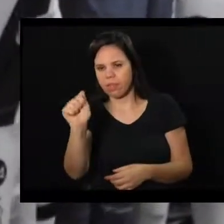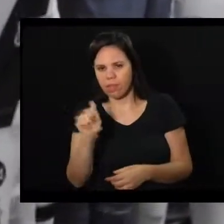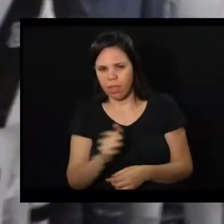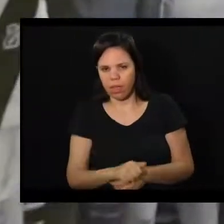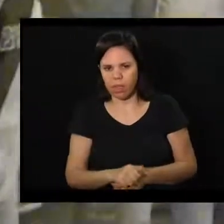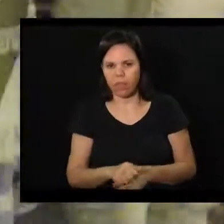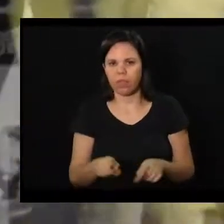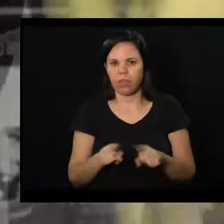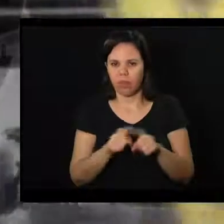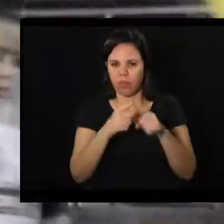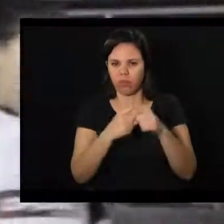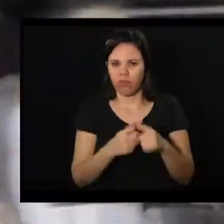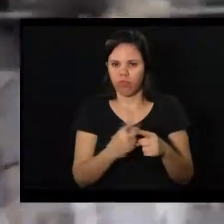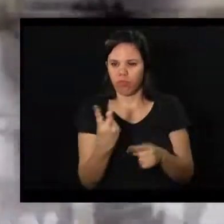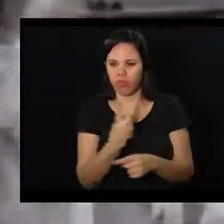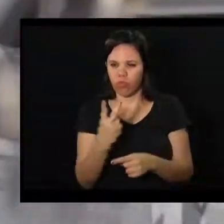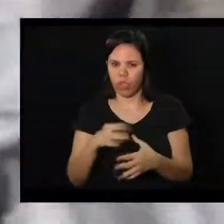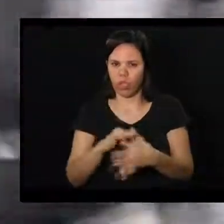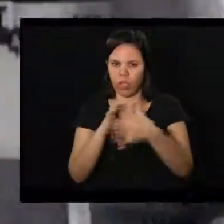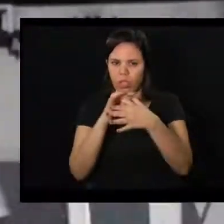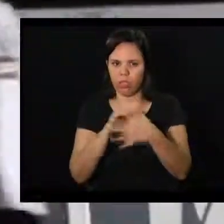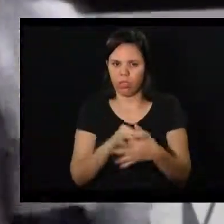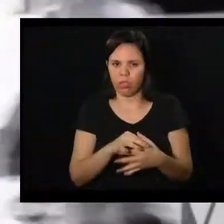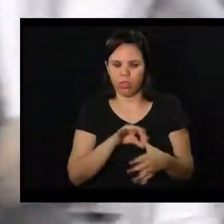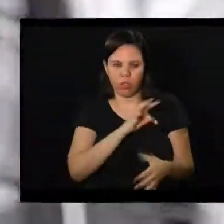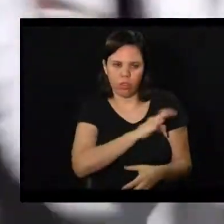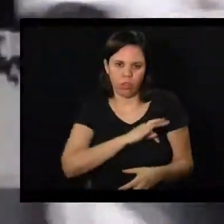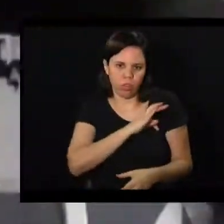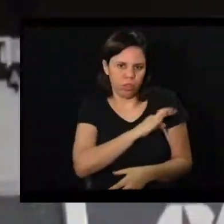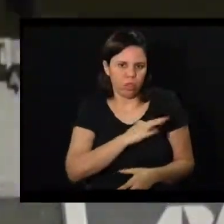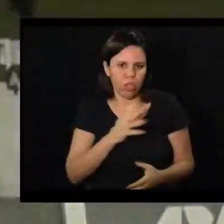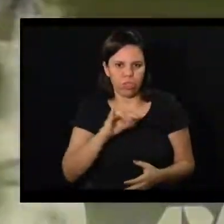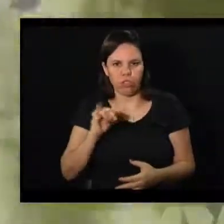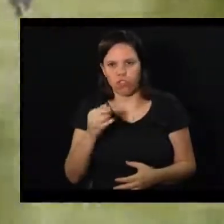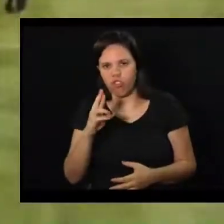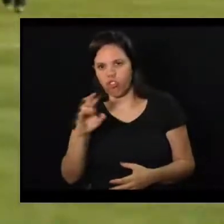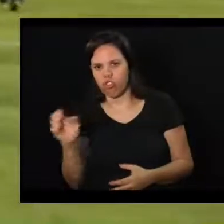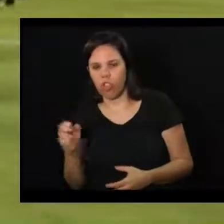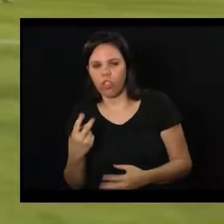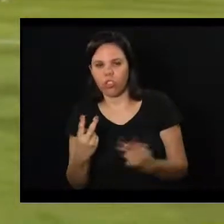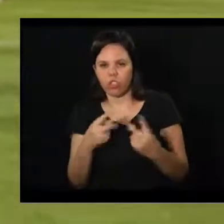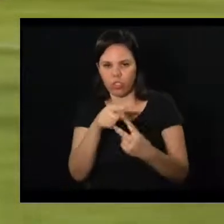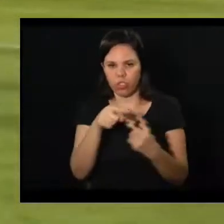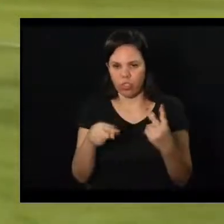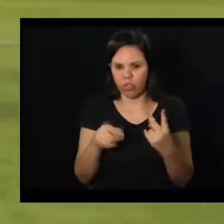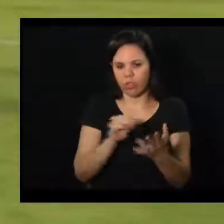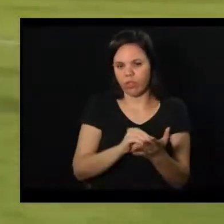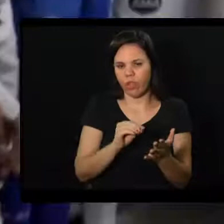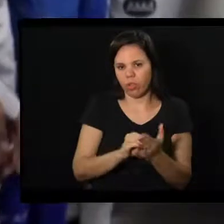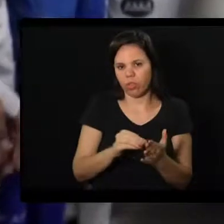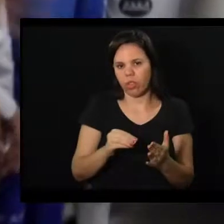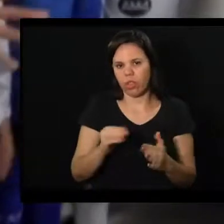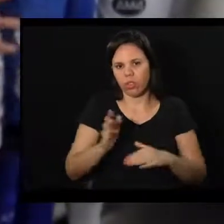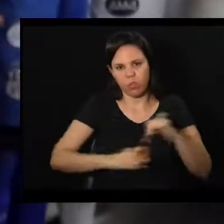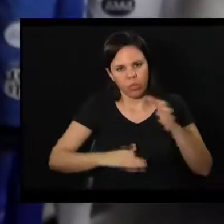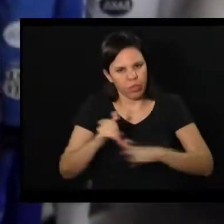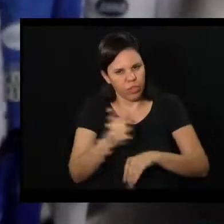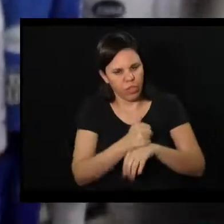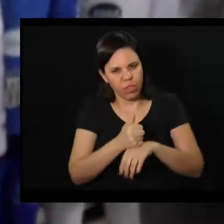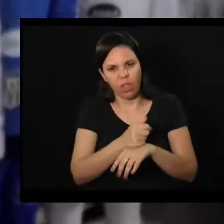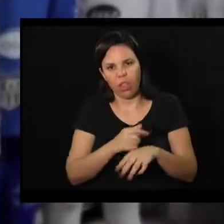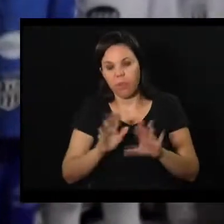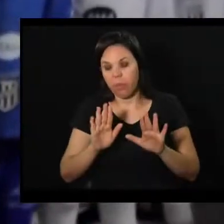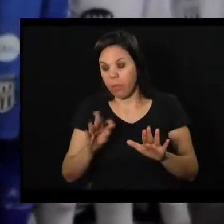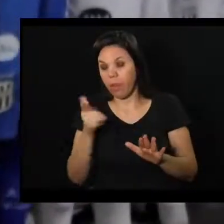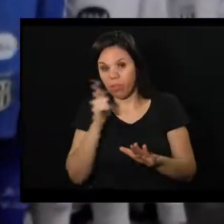de líderes. O técnico Jorginho não pode contar com o zagueiro Ayrton e o meia Gerson Magrão. Reginaldo